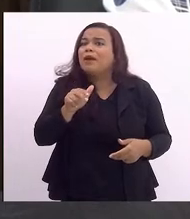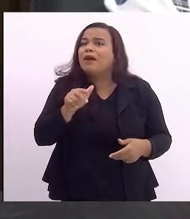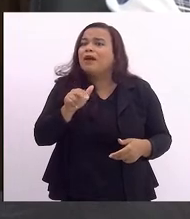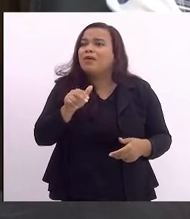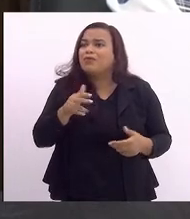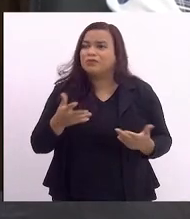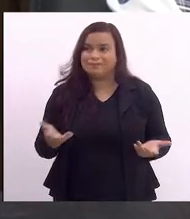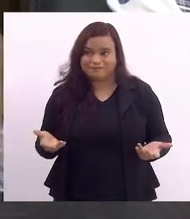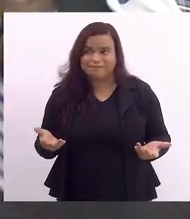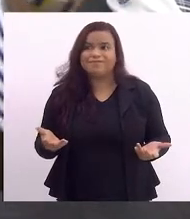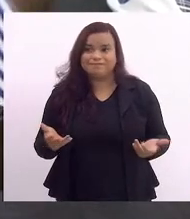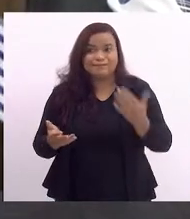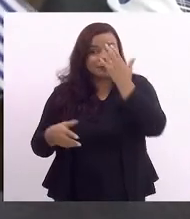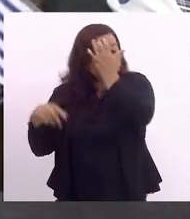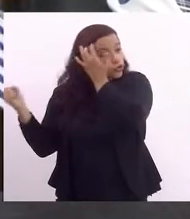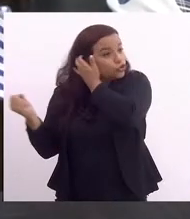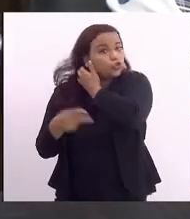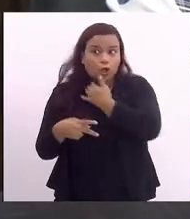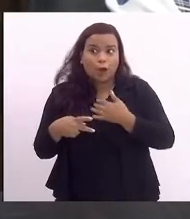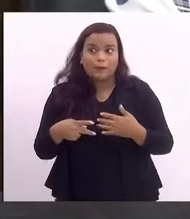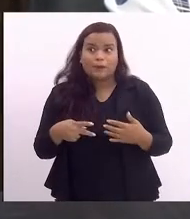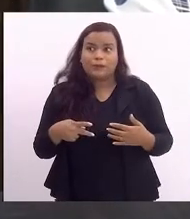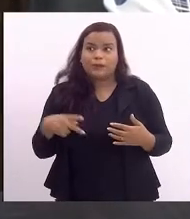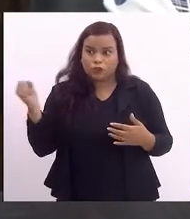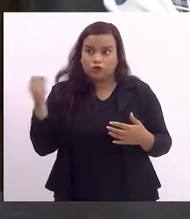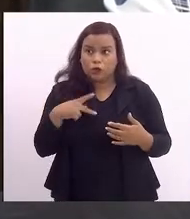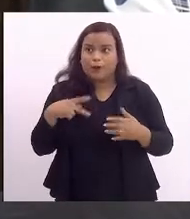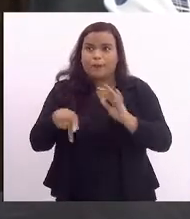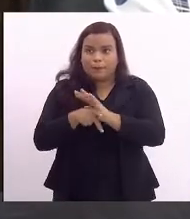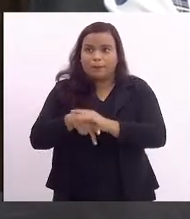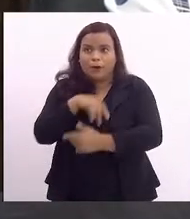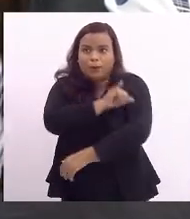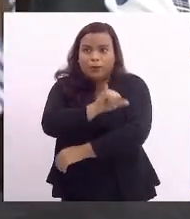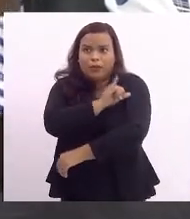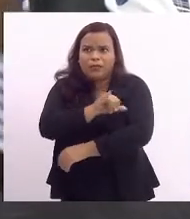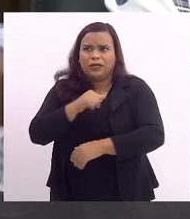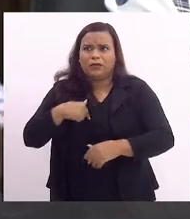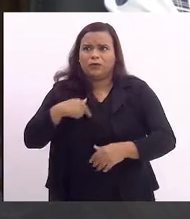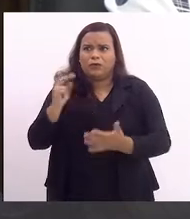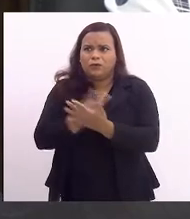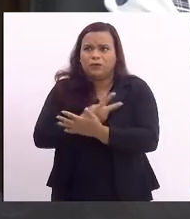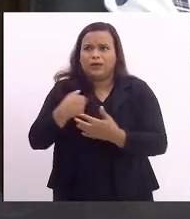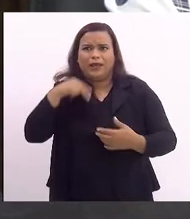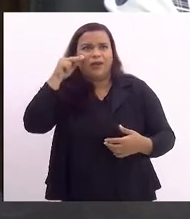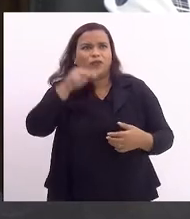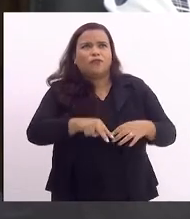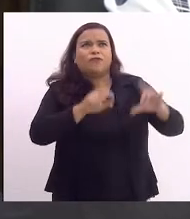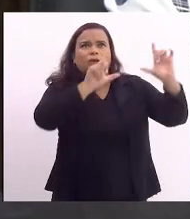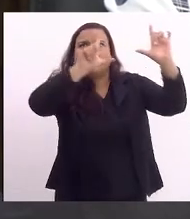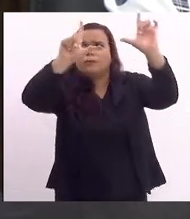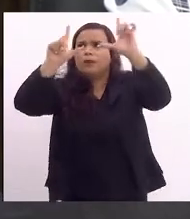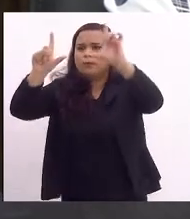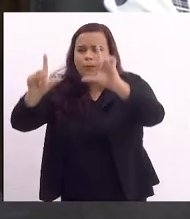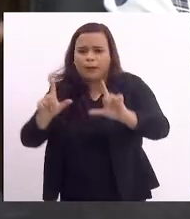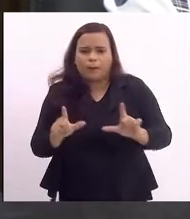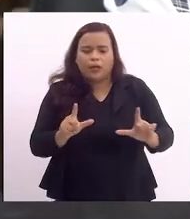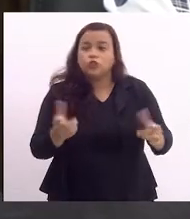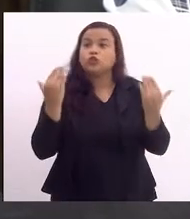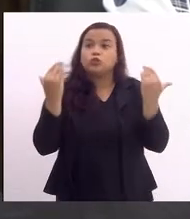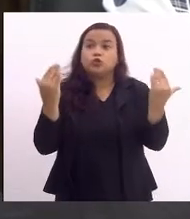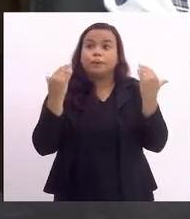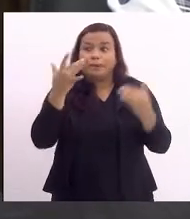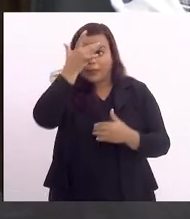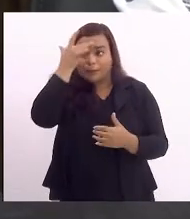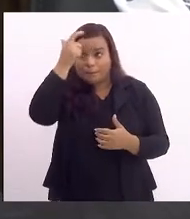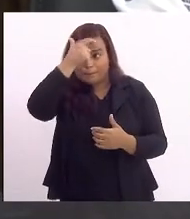do Rio de Janeiro, que uma vez eu fui acessar as docas lá do shopping para pedir informação, e eu vi um quadro. E eu reparei aquele quadro de